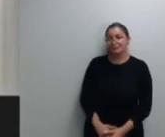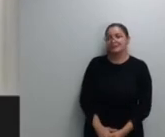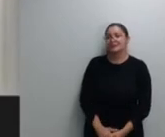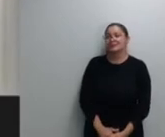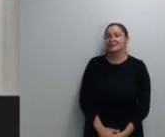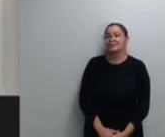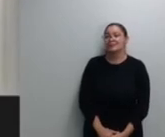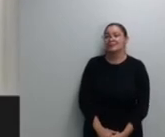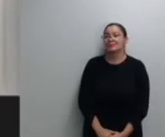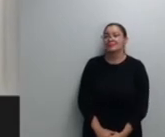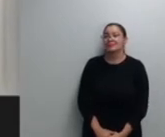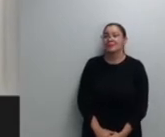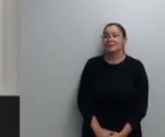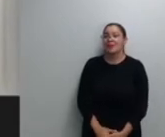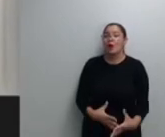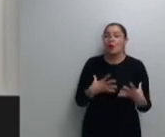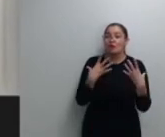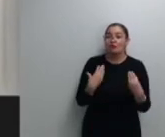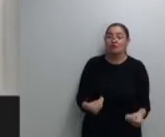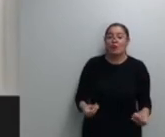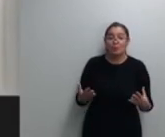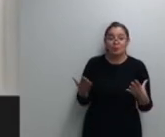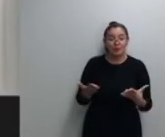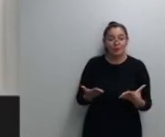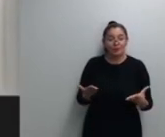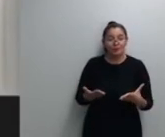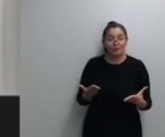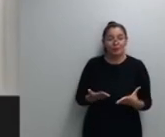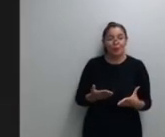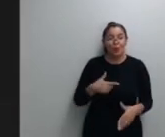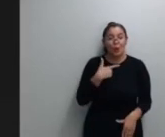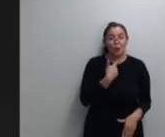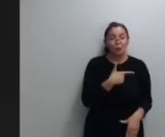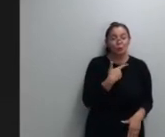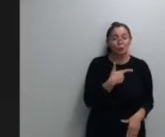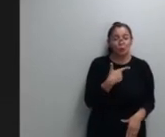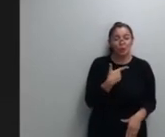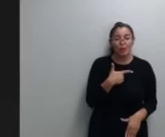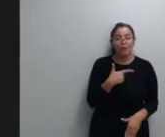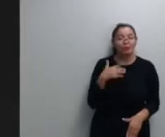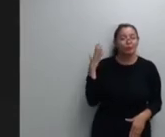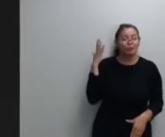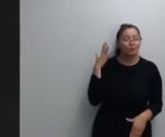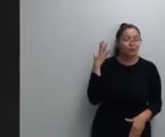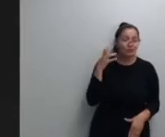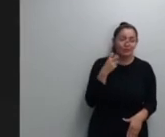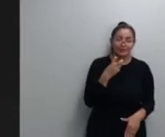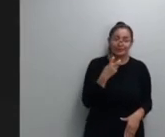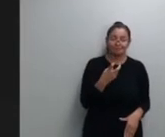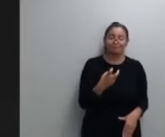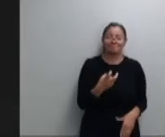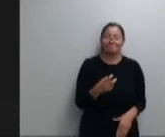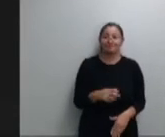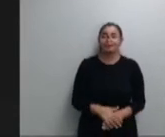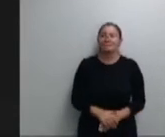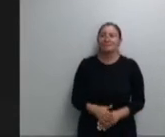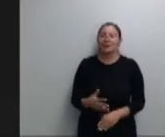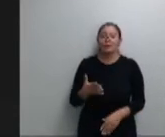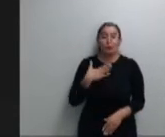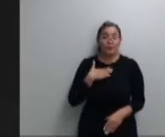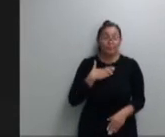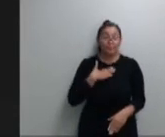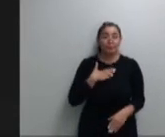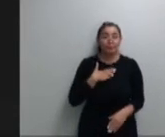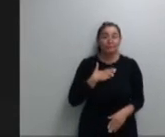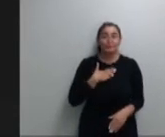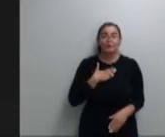Vamos agora para o segundo processo com sustentação oral, agora da minha relatoria, é o item